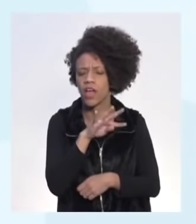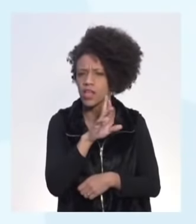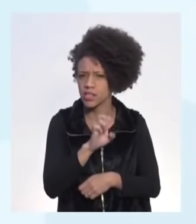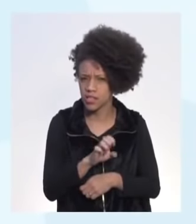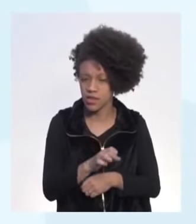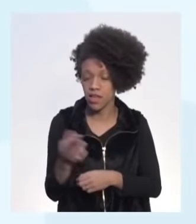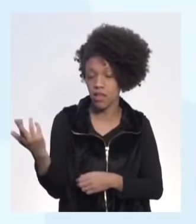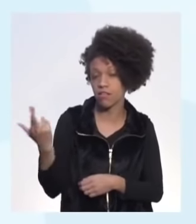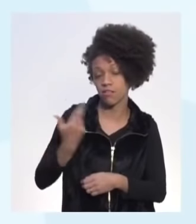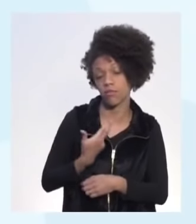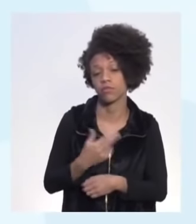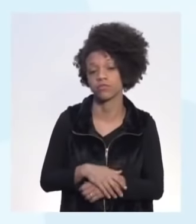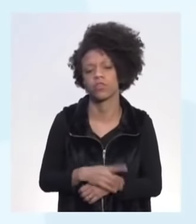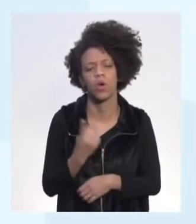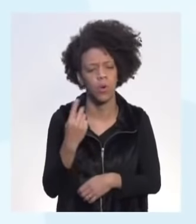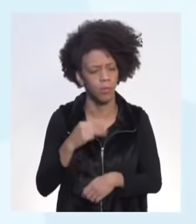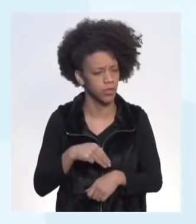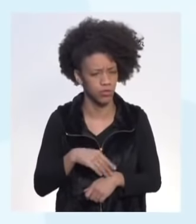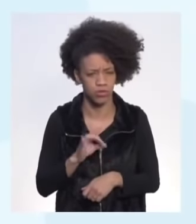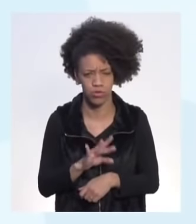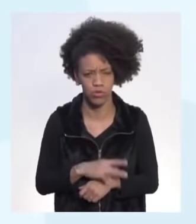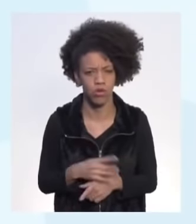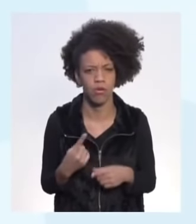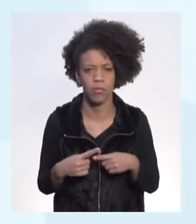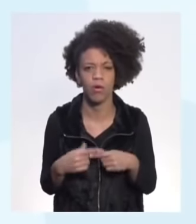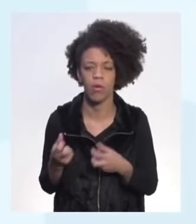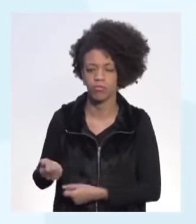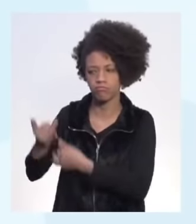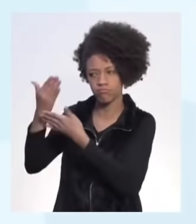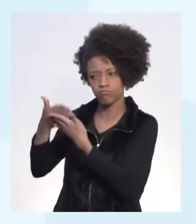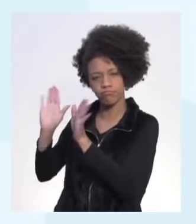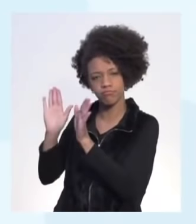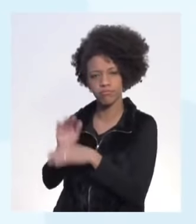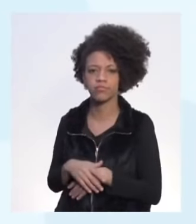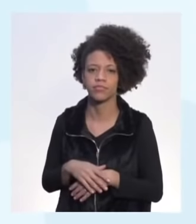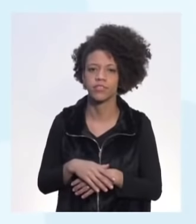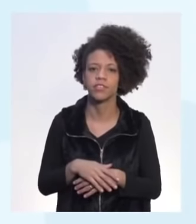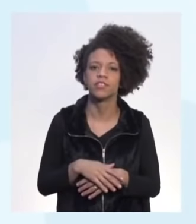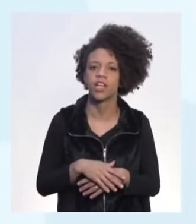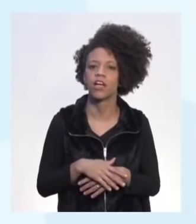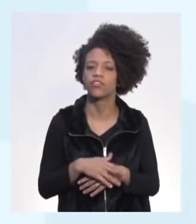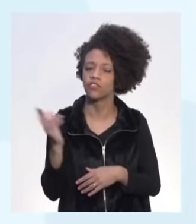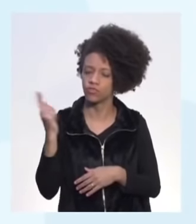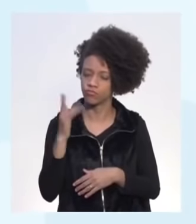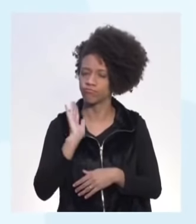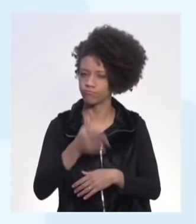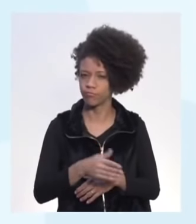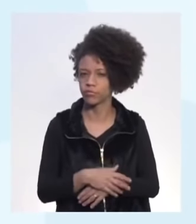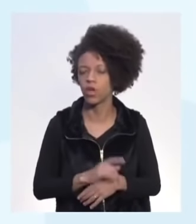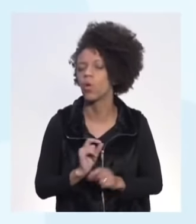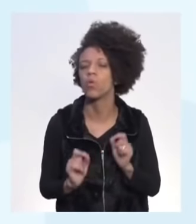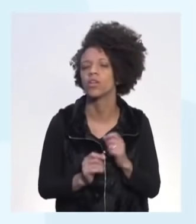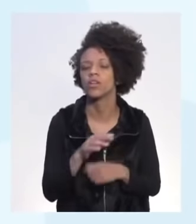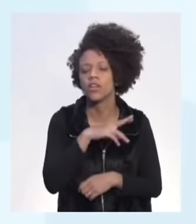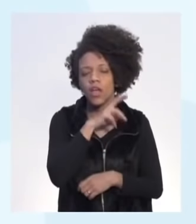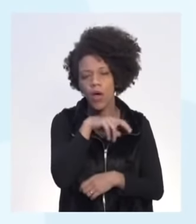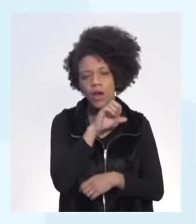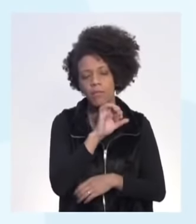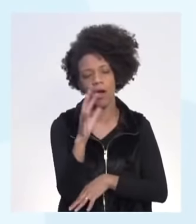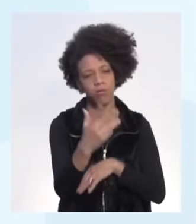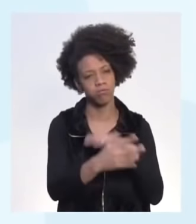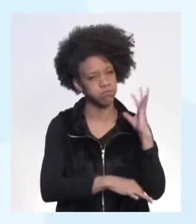pra Pro. É, vou dar um minutinho só, porque como o chat já tá aberto, agora já tá pra responder direto. O que que é um animal silvestre,